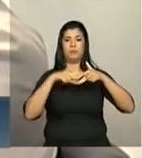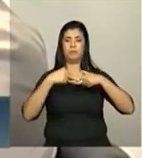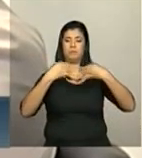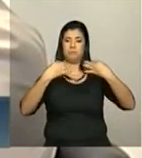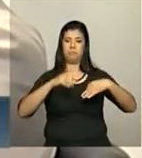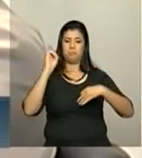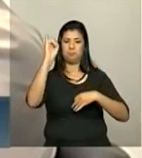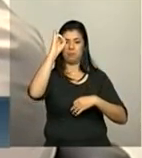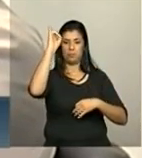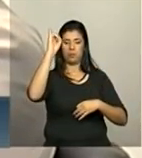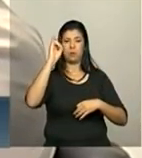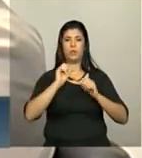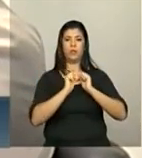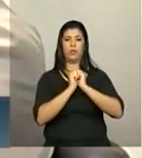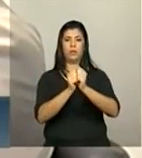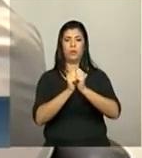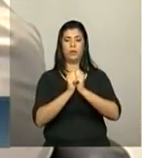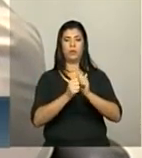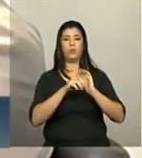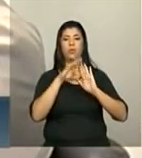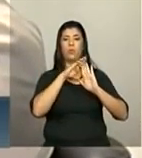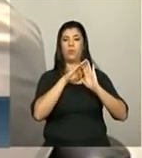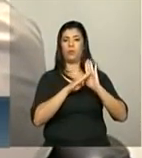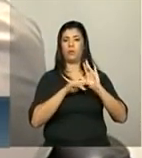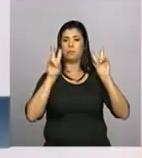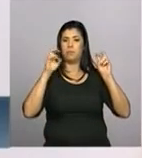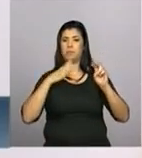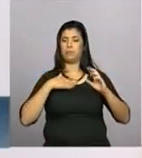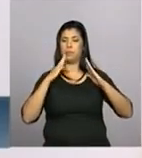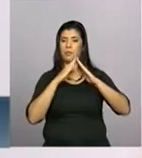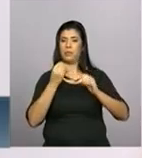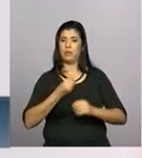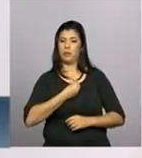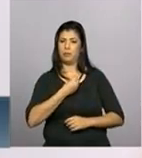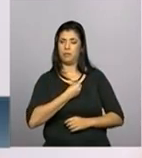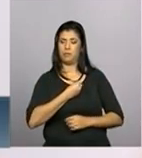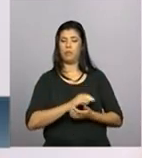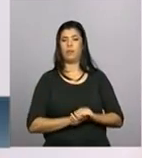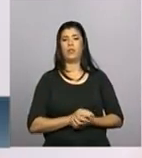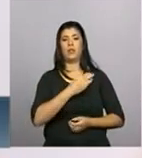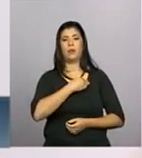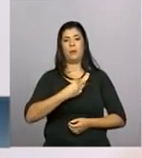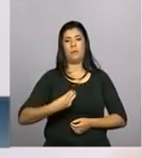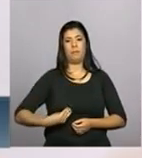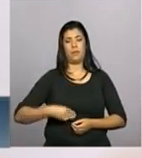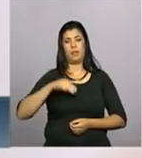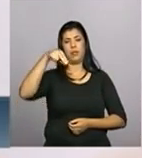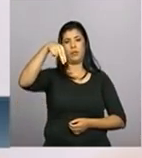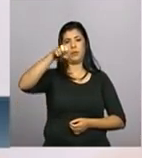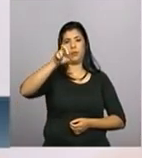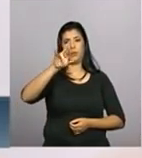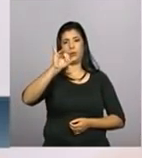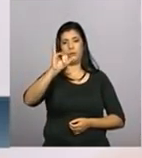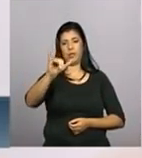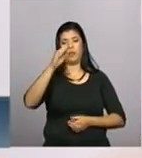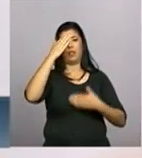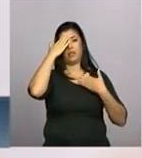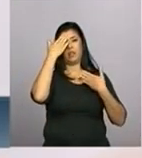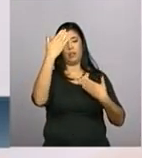importante na no Minha Casa, Minha Vida. Ministro Marcelo Neri, a quem agradeço